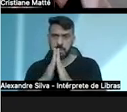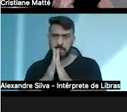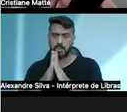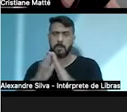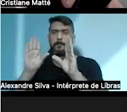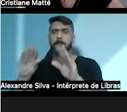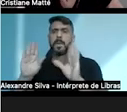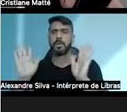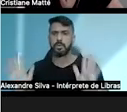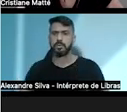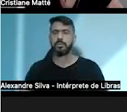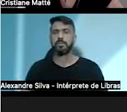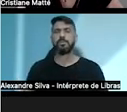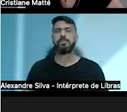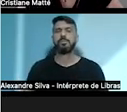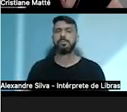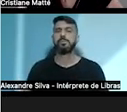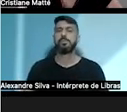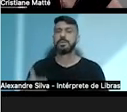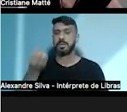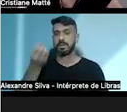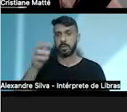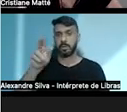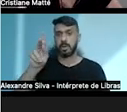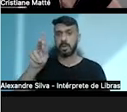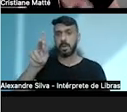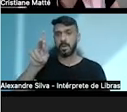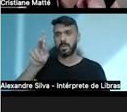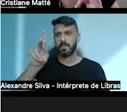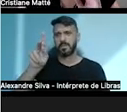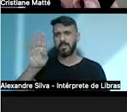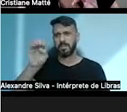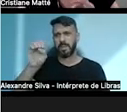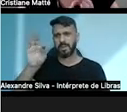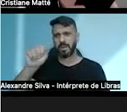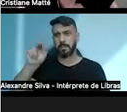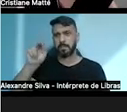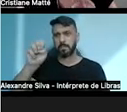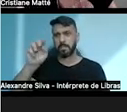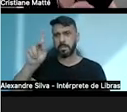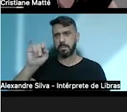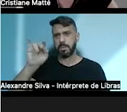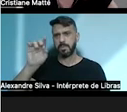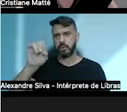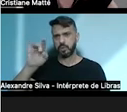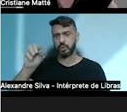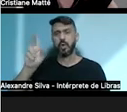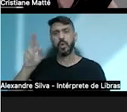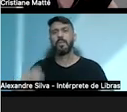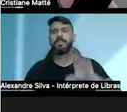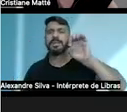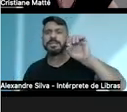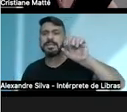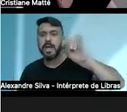incomodá-los. Nos 60 dias, a gente administrou peptídeo beta-amiloide no cérebro, exatamente o mesmo modelo que o Dr. Sérgio Ferreira utiliza